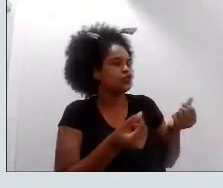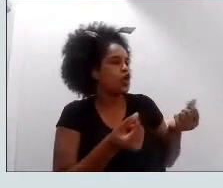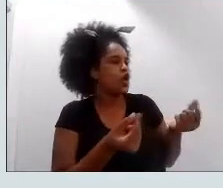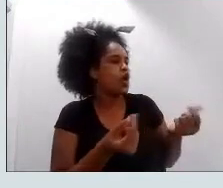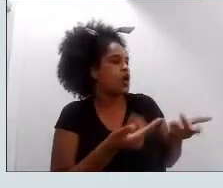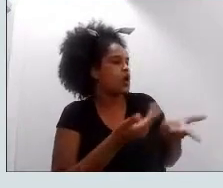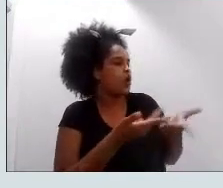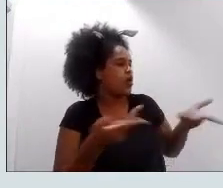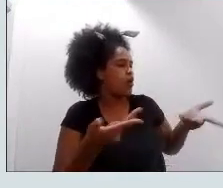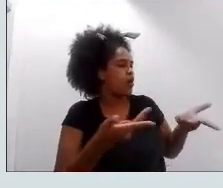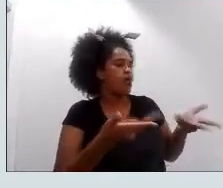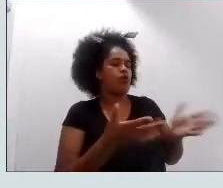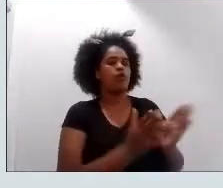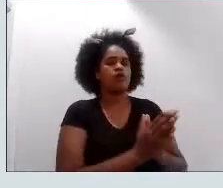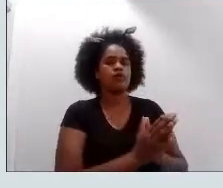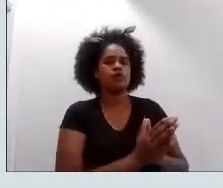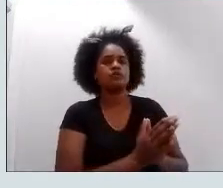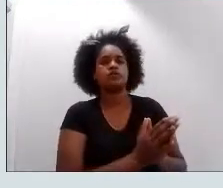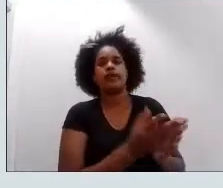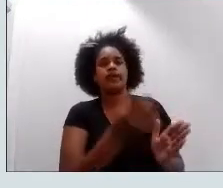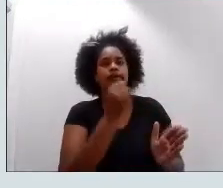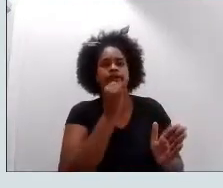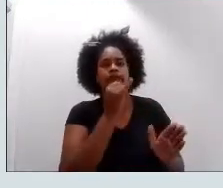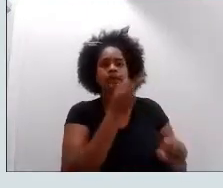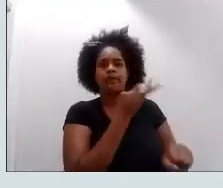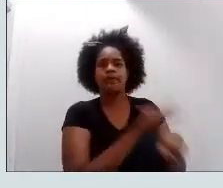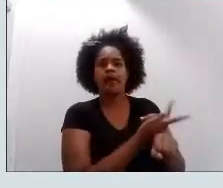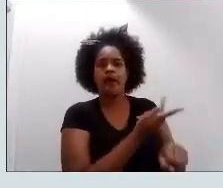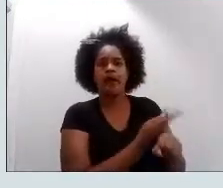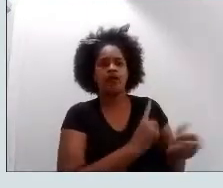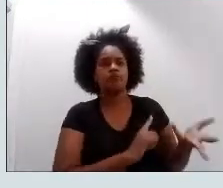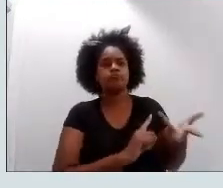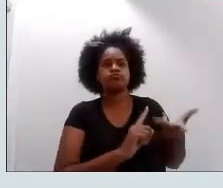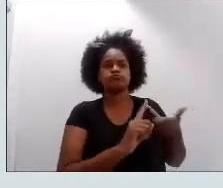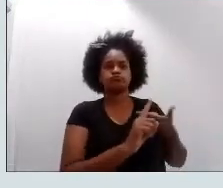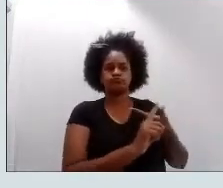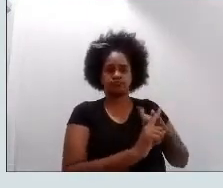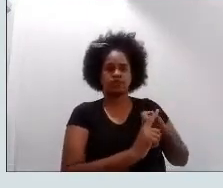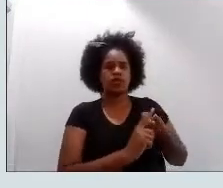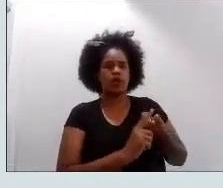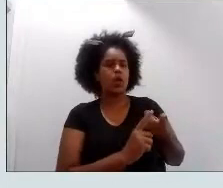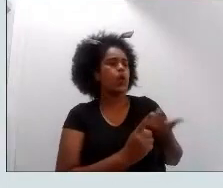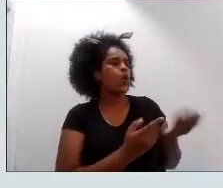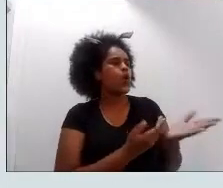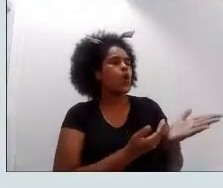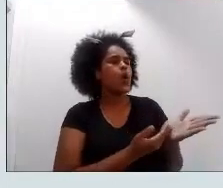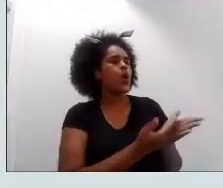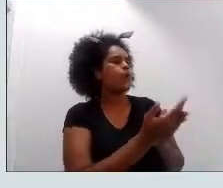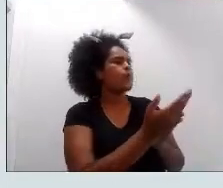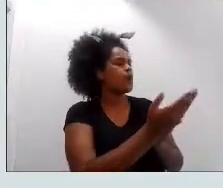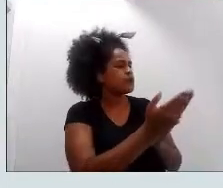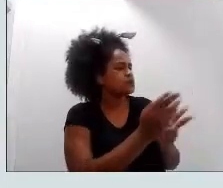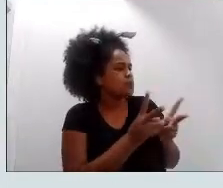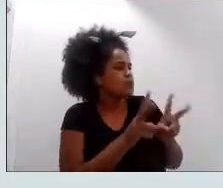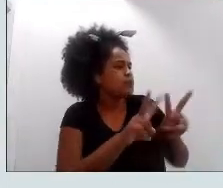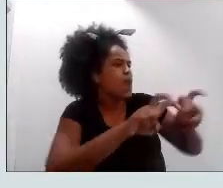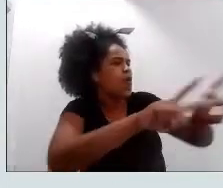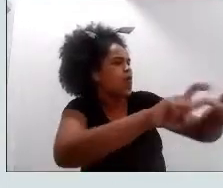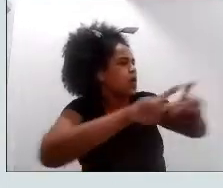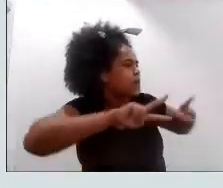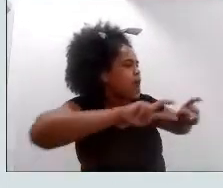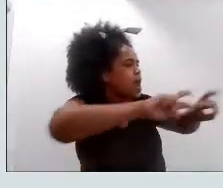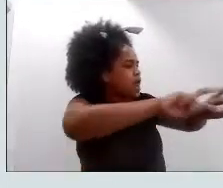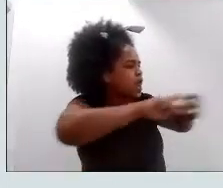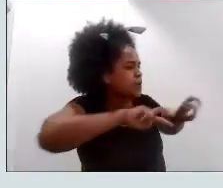eles começam a explorar e vão expandindo o território. E aí, a partir disso, eles